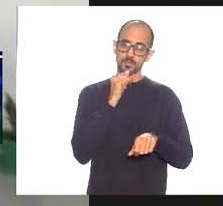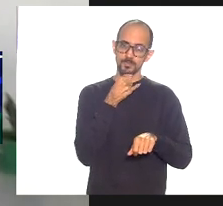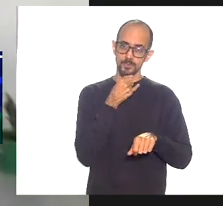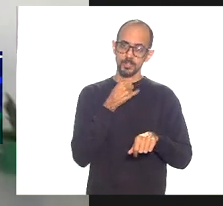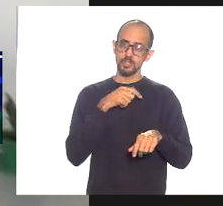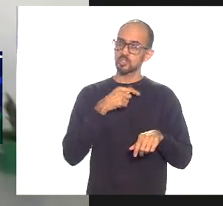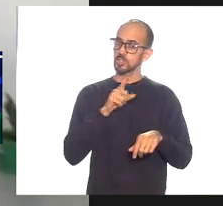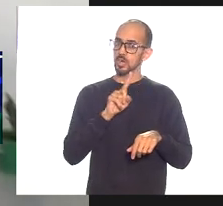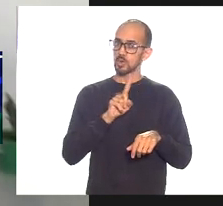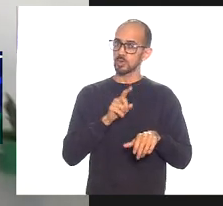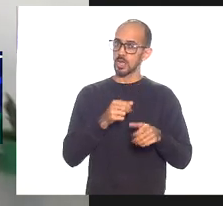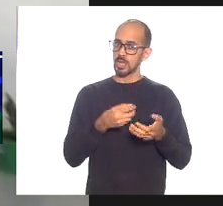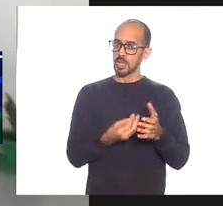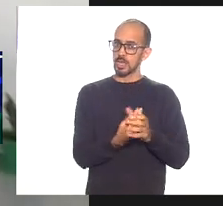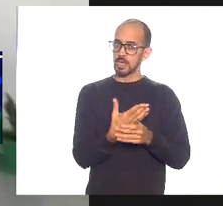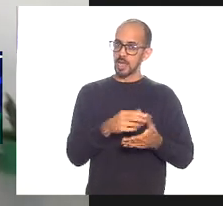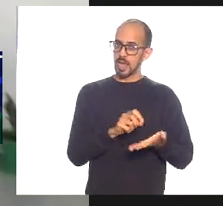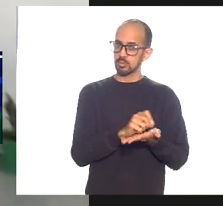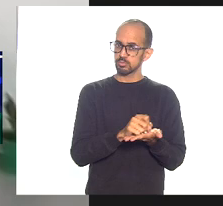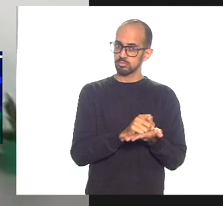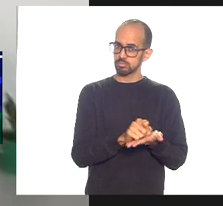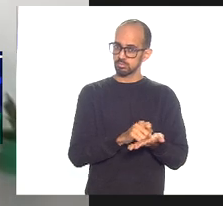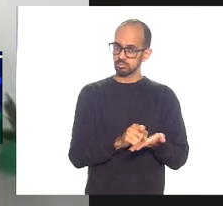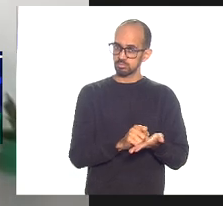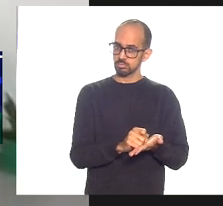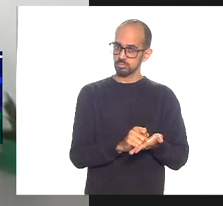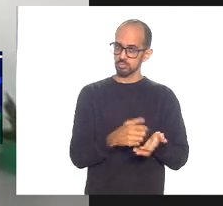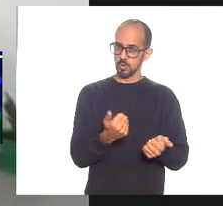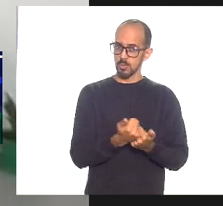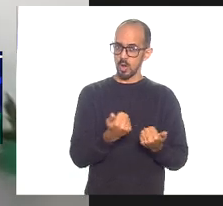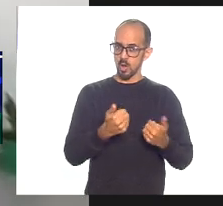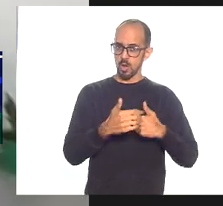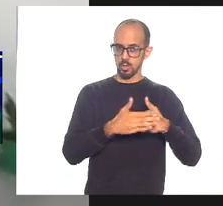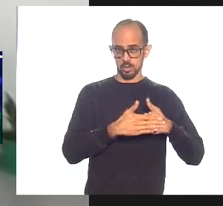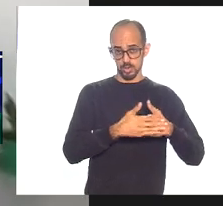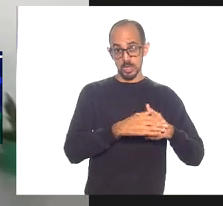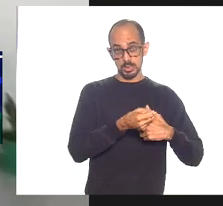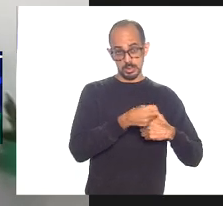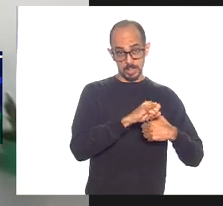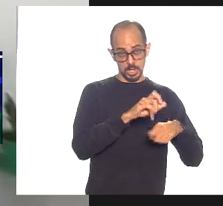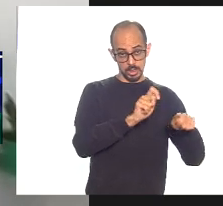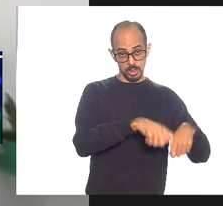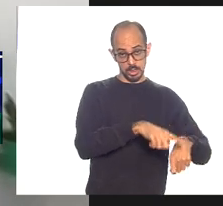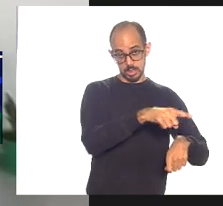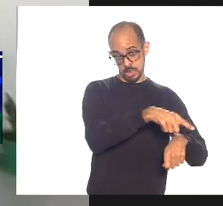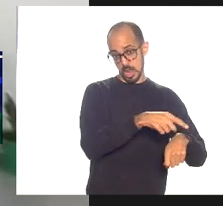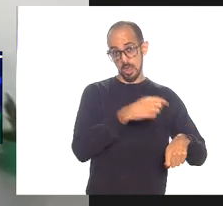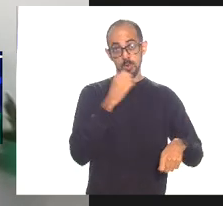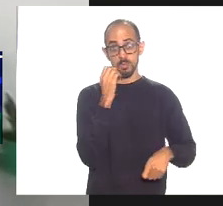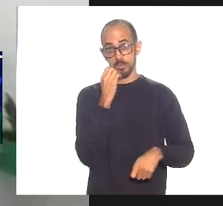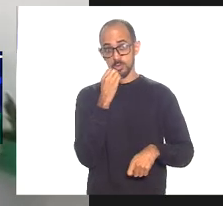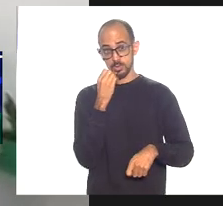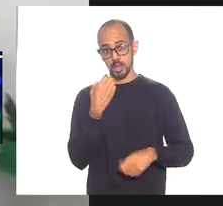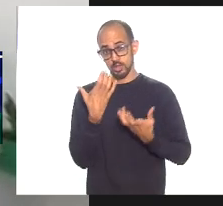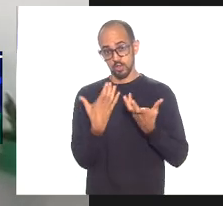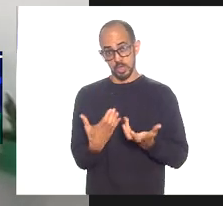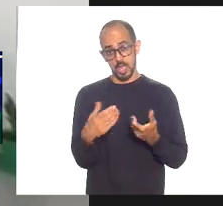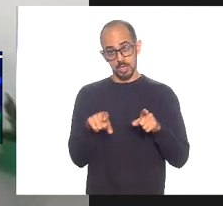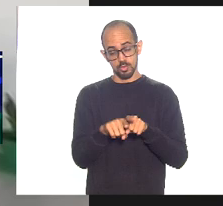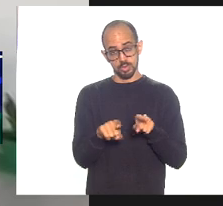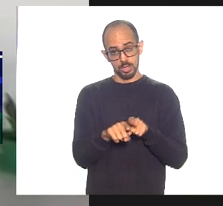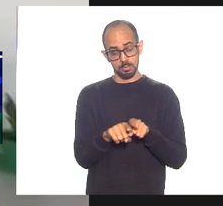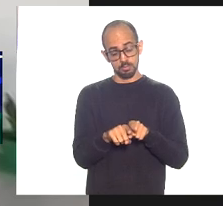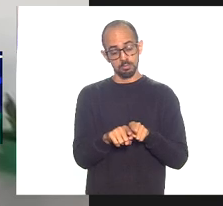não ter constituiu daí na escola autorias desse projeto mas se ainda houver oportunidade eu